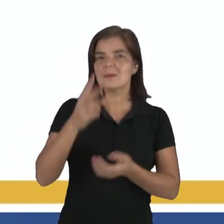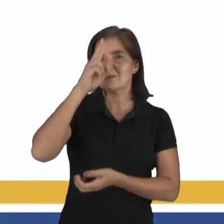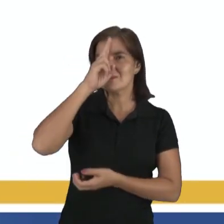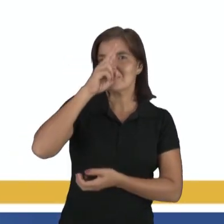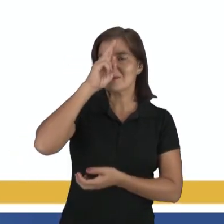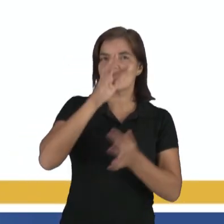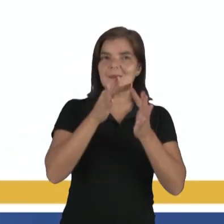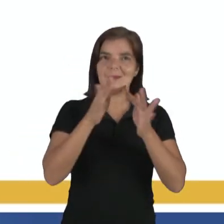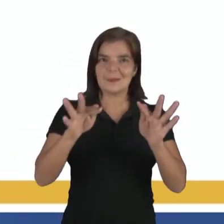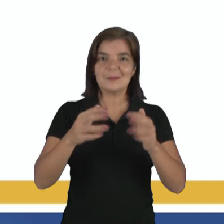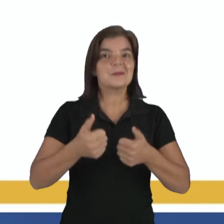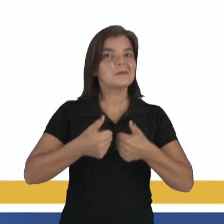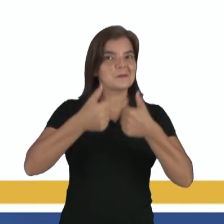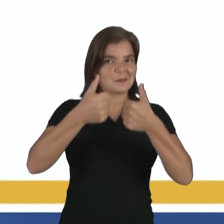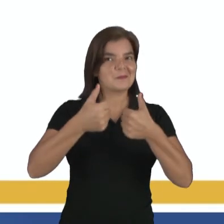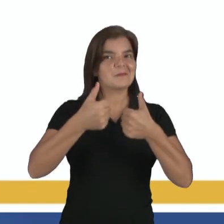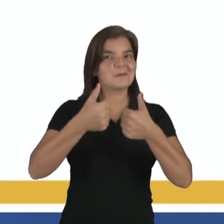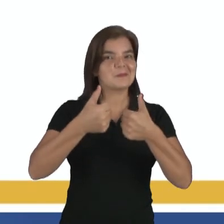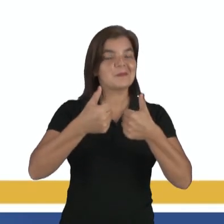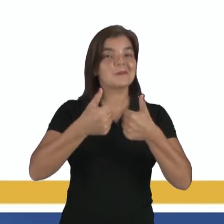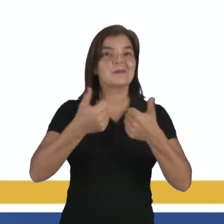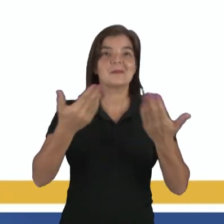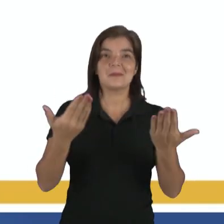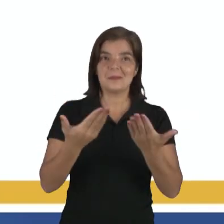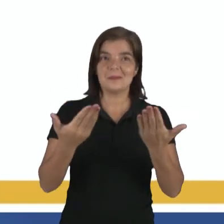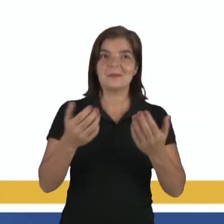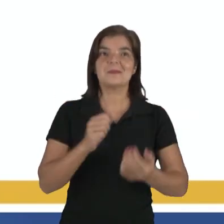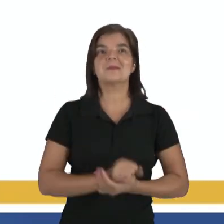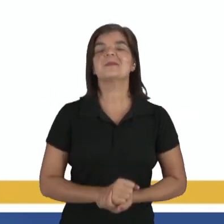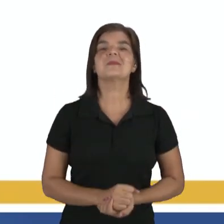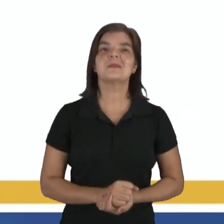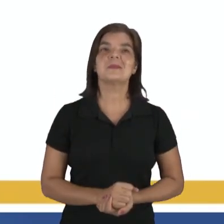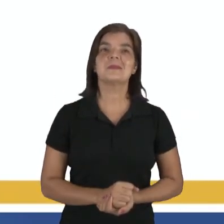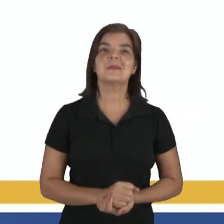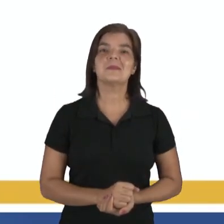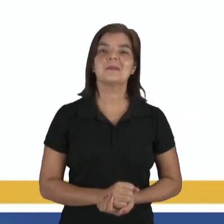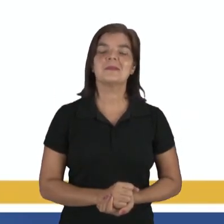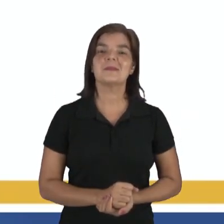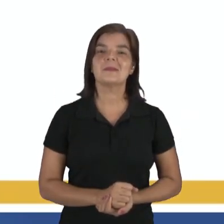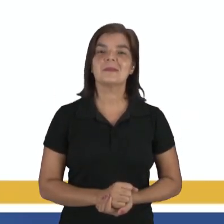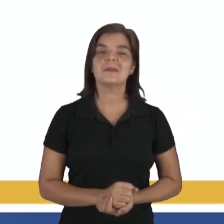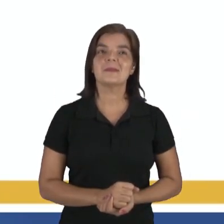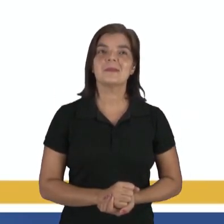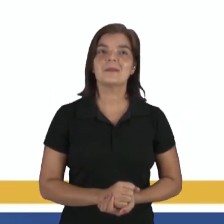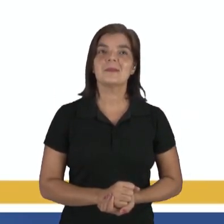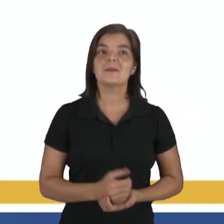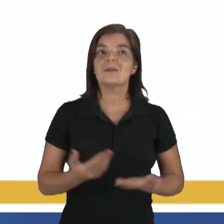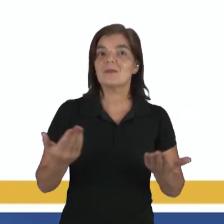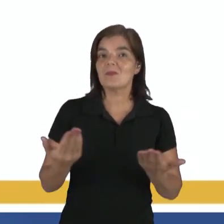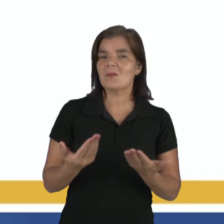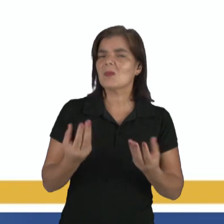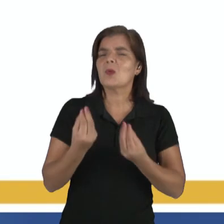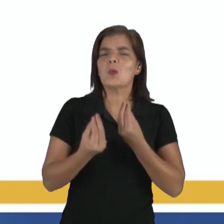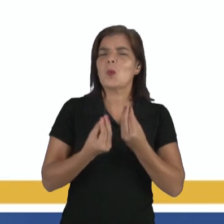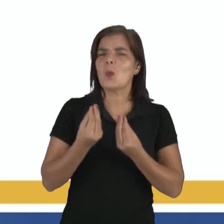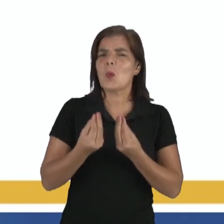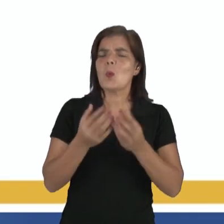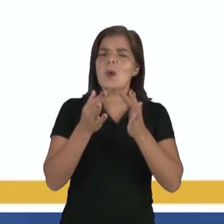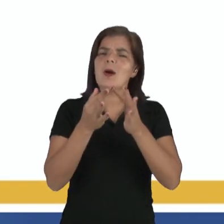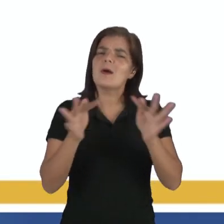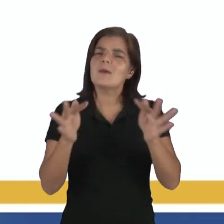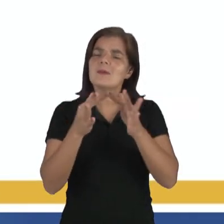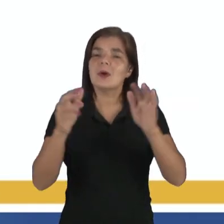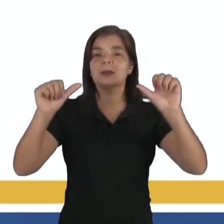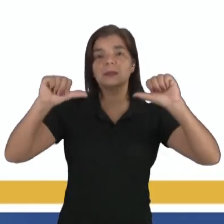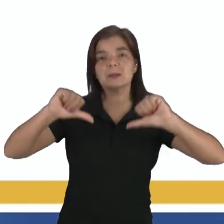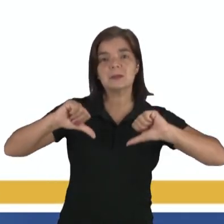lembra dessa frase positiva que a gente acabou de construir? They are dancing. Eles estão dançando. Como é que vai ficar